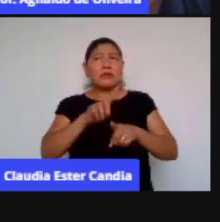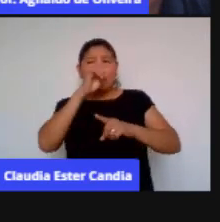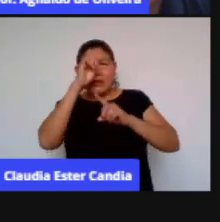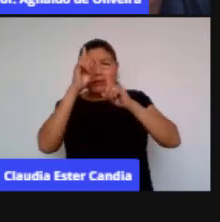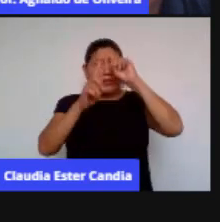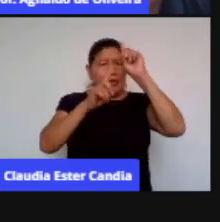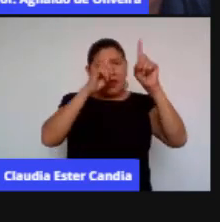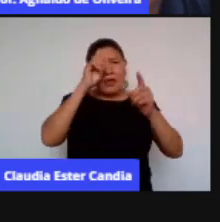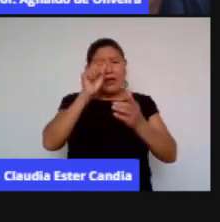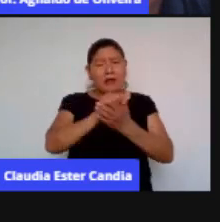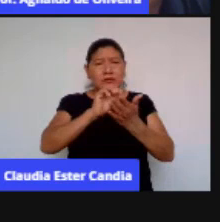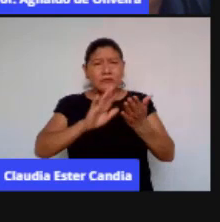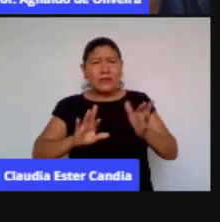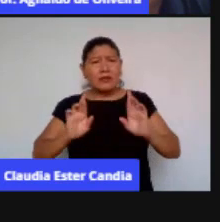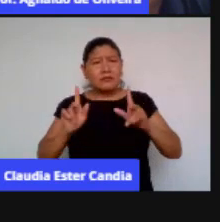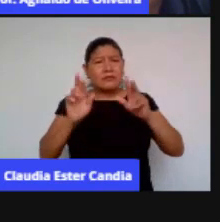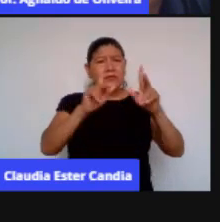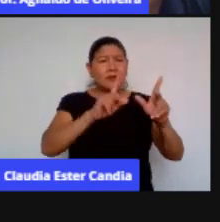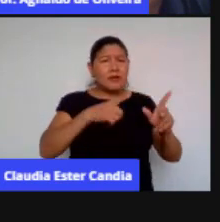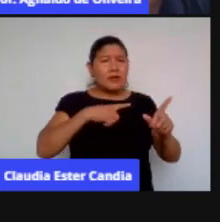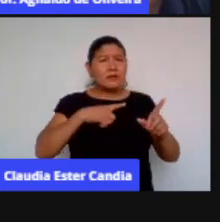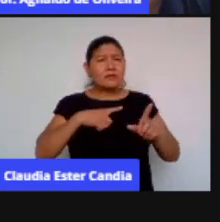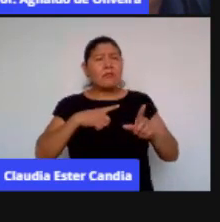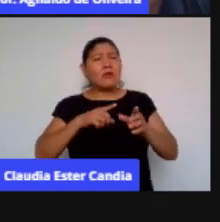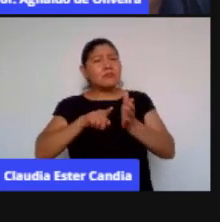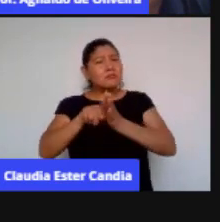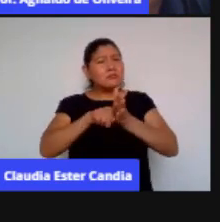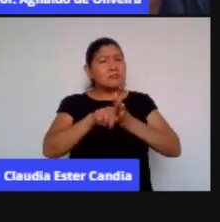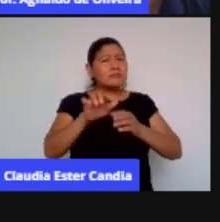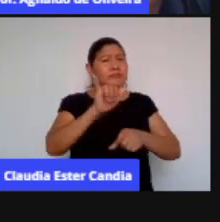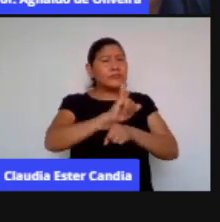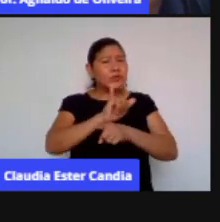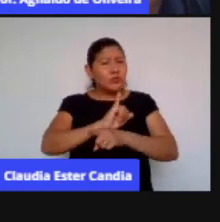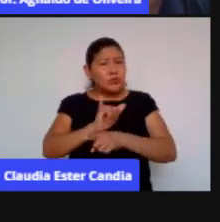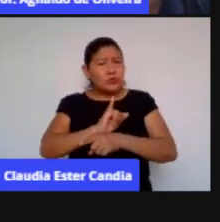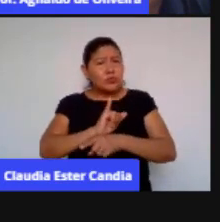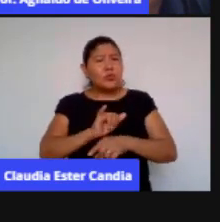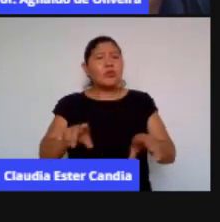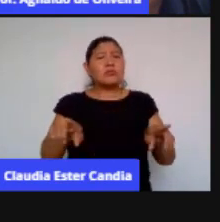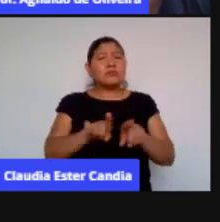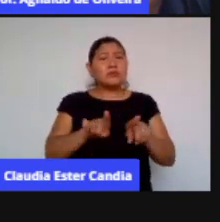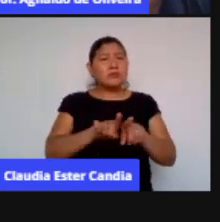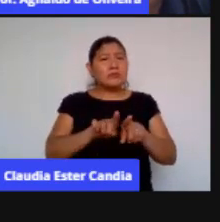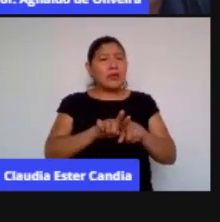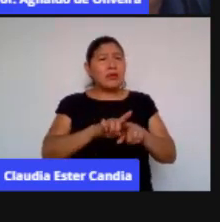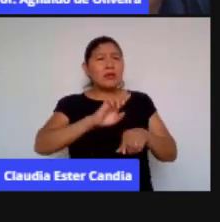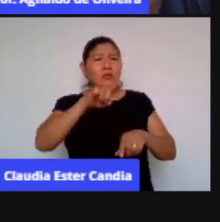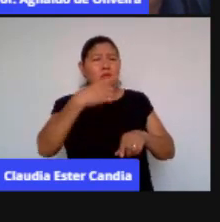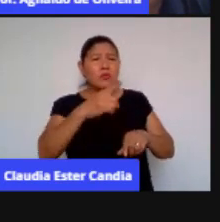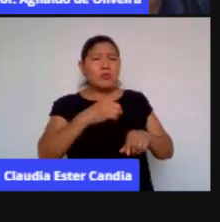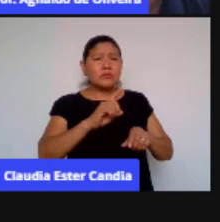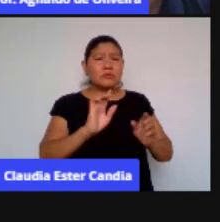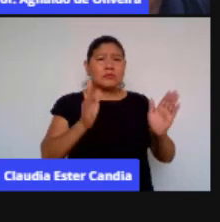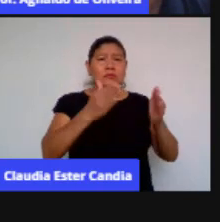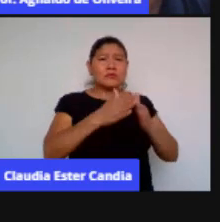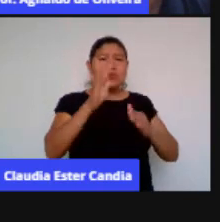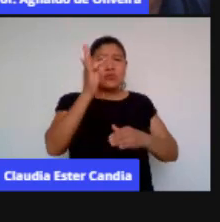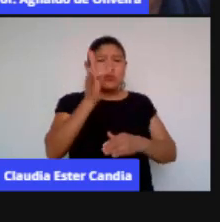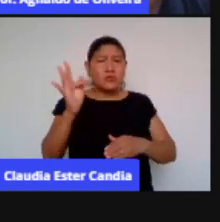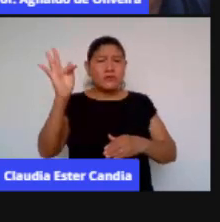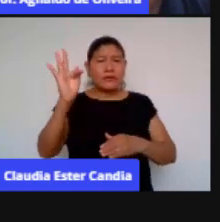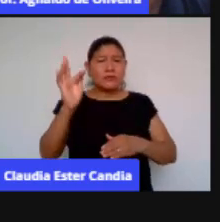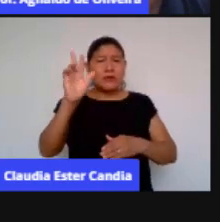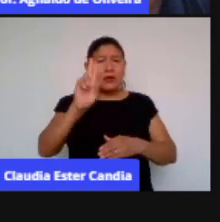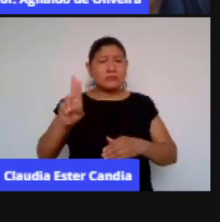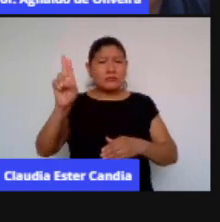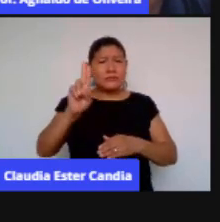muita coisa disponível em YouTube, né, tem muita coisa disponível em plataformas de instituições, né? Então, elas querem solucionar esse problema,